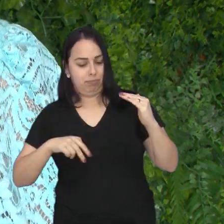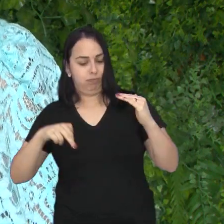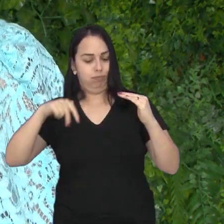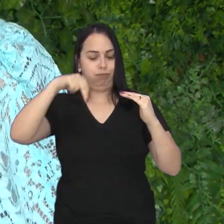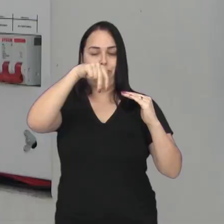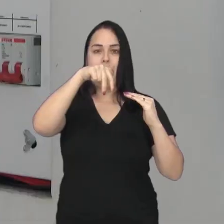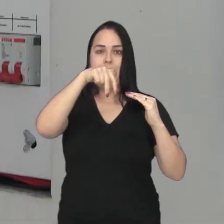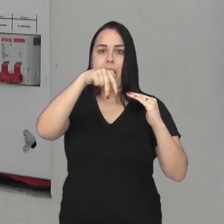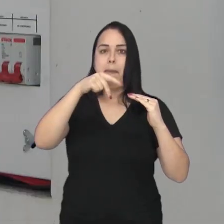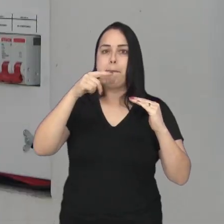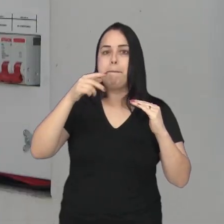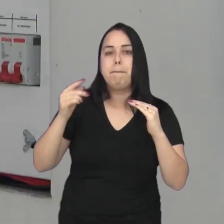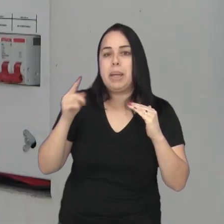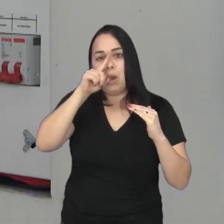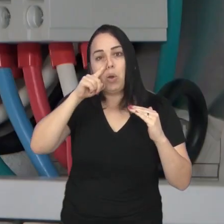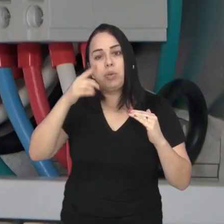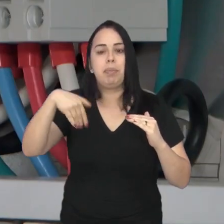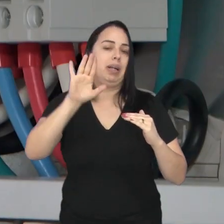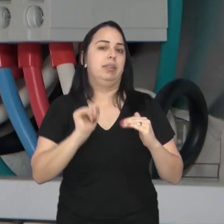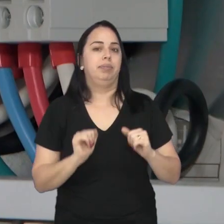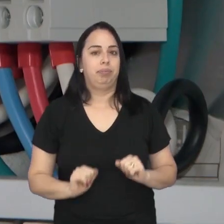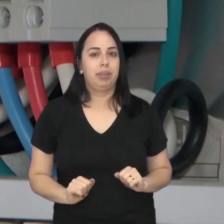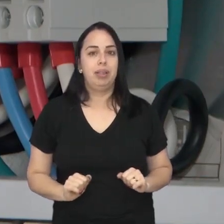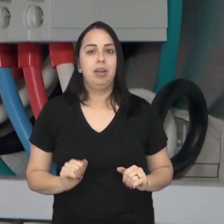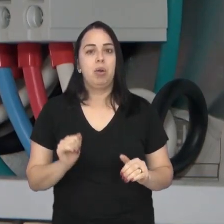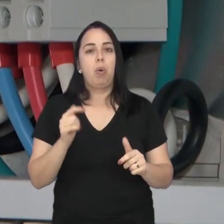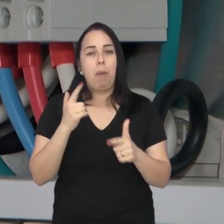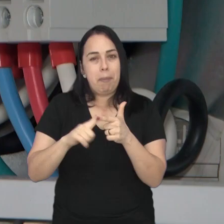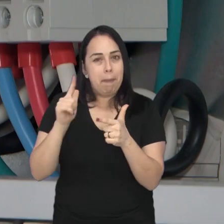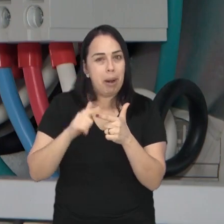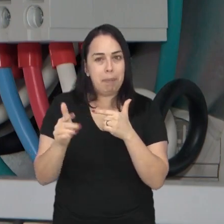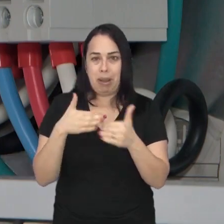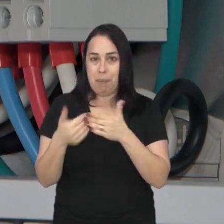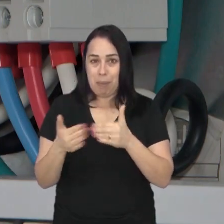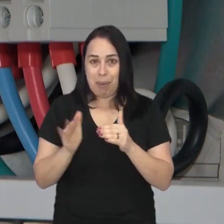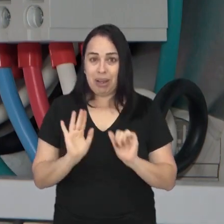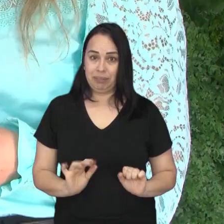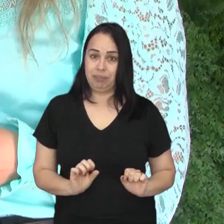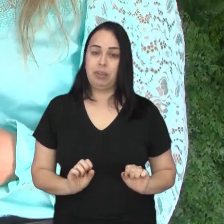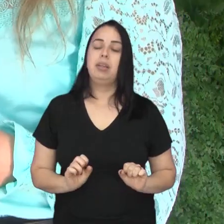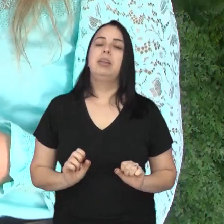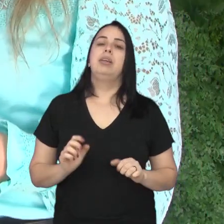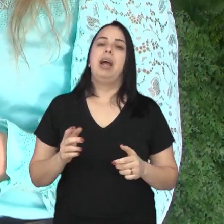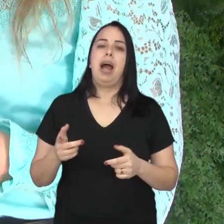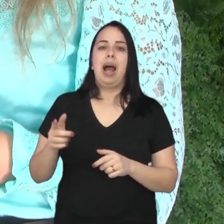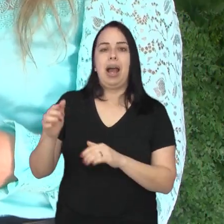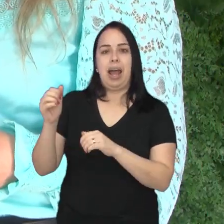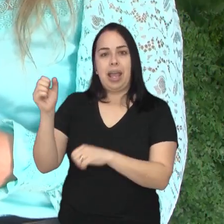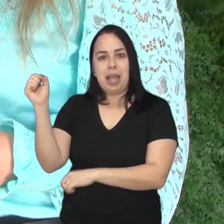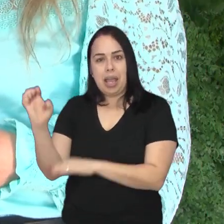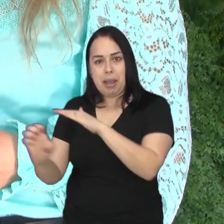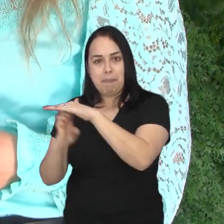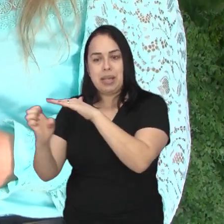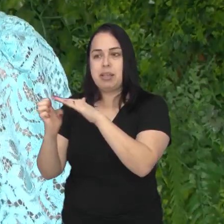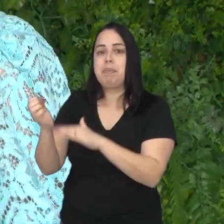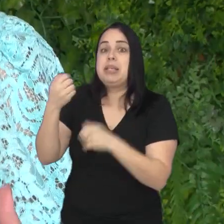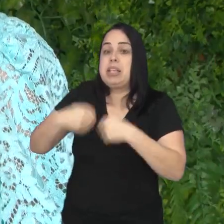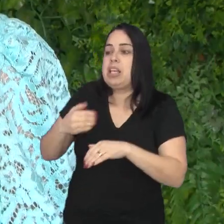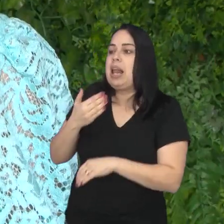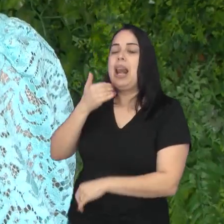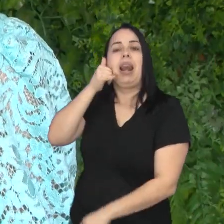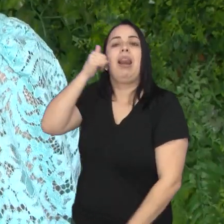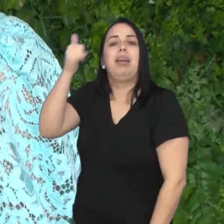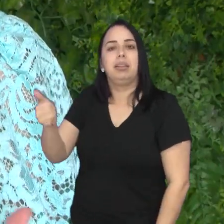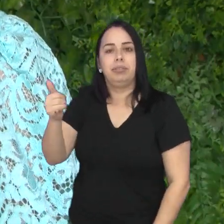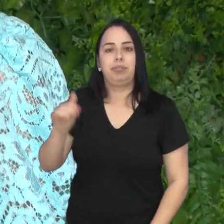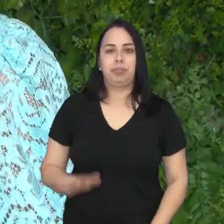das obras. E vale o lembrete. Caso haja qualquer problema com a rede elétrica, a distribuidora deve ser contatada. É importante